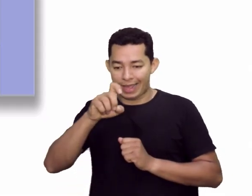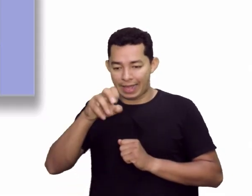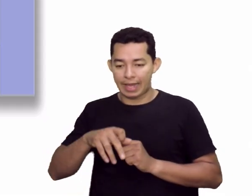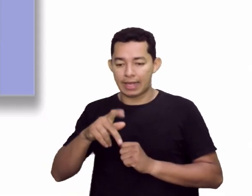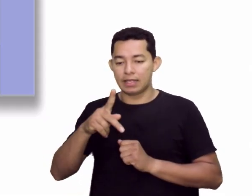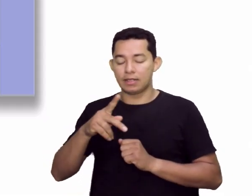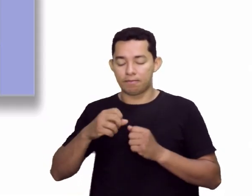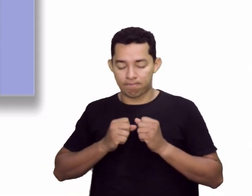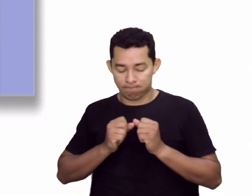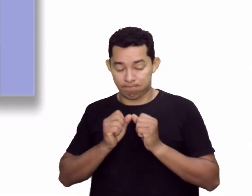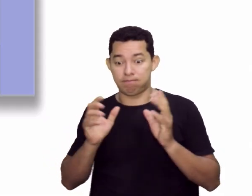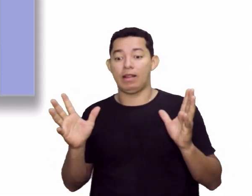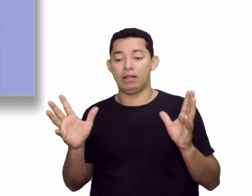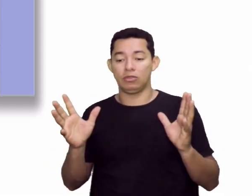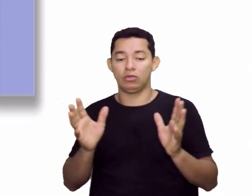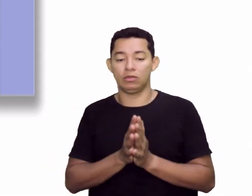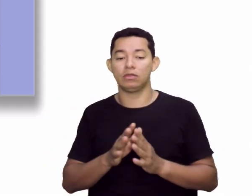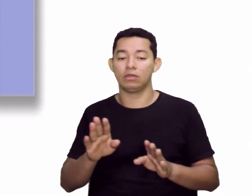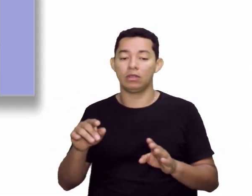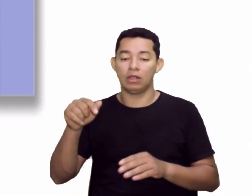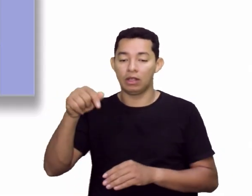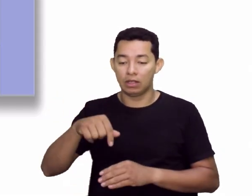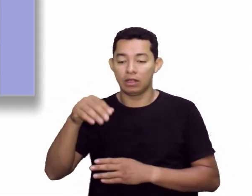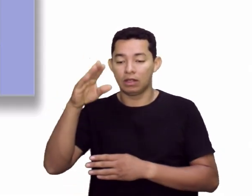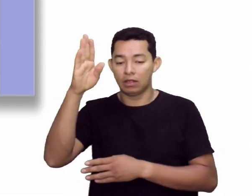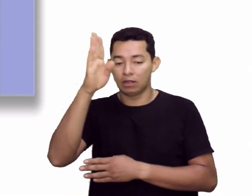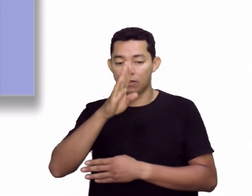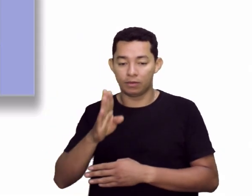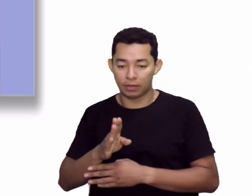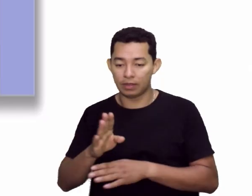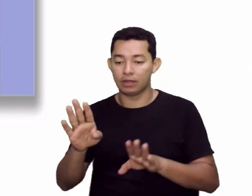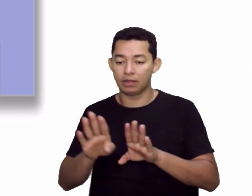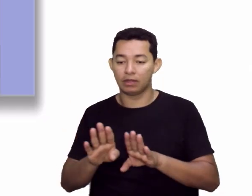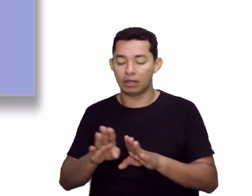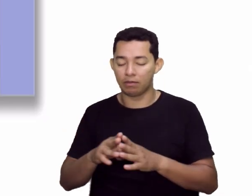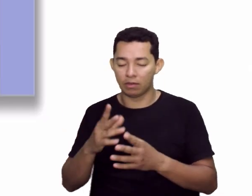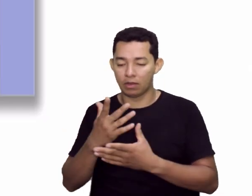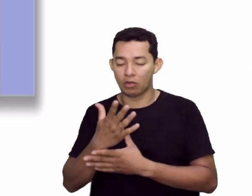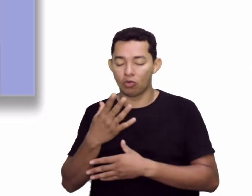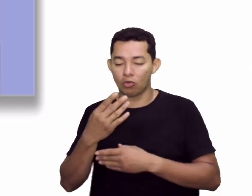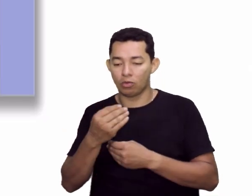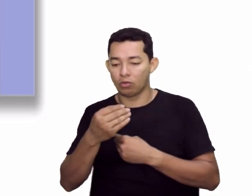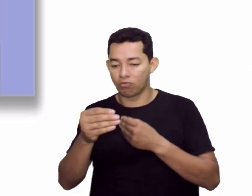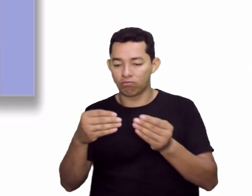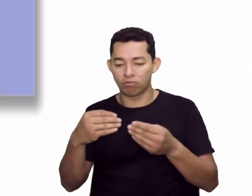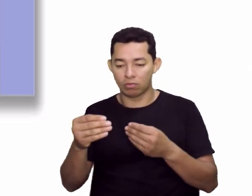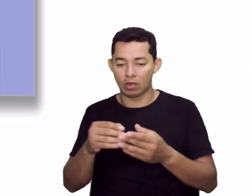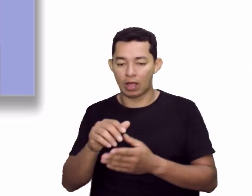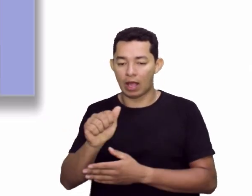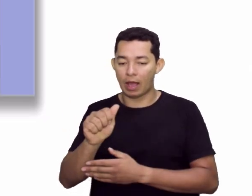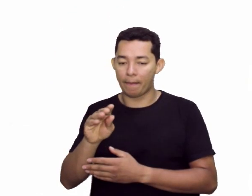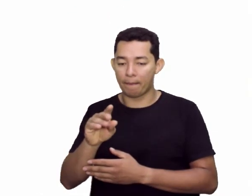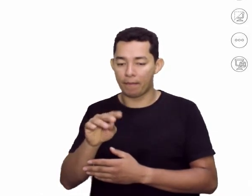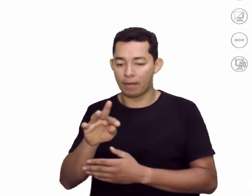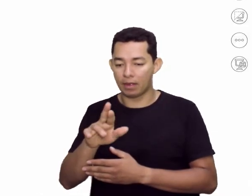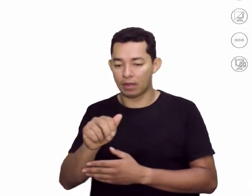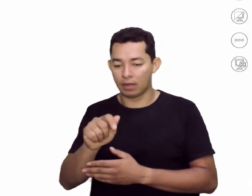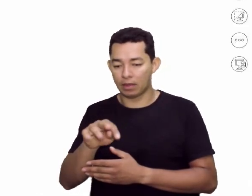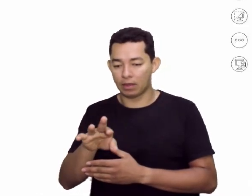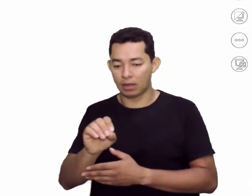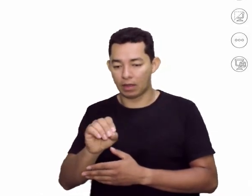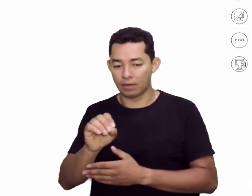expressionismo no Brasil e o expressionismo abstrato. Essa palavra aqui é uma palavra aqui bem